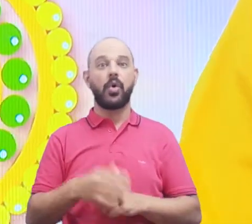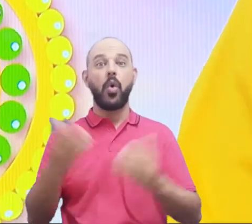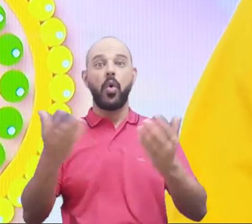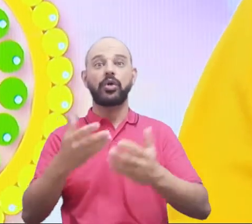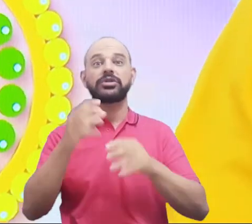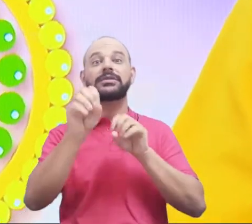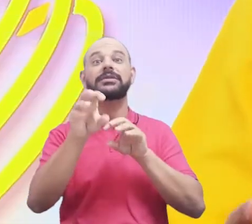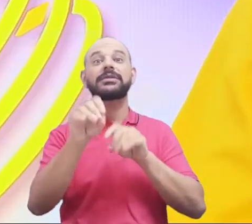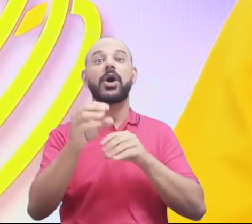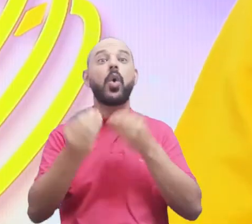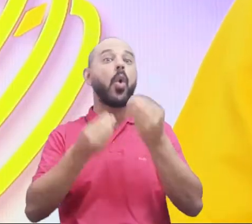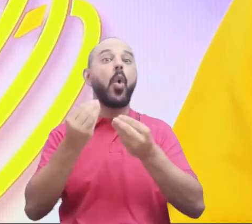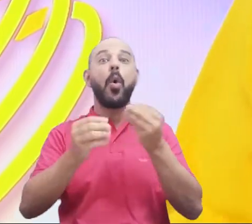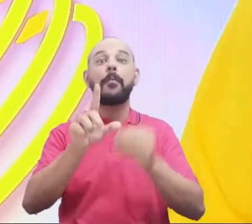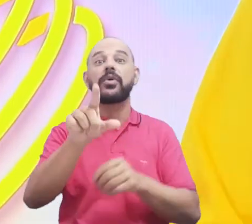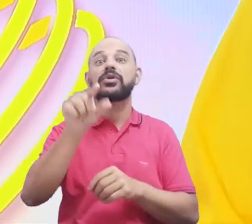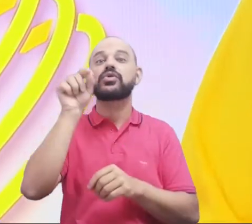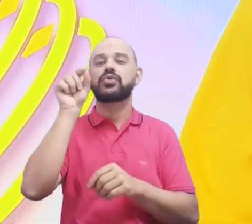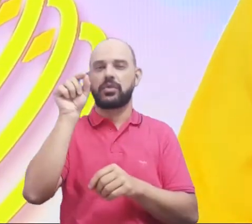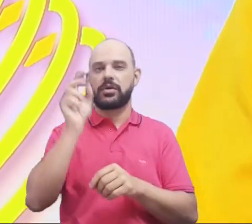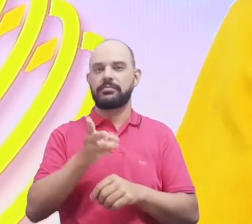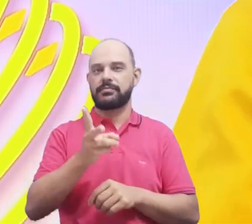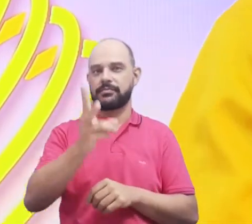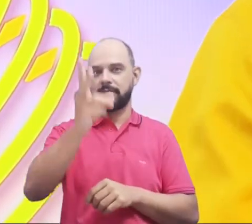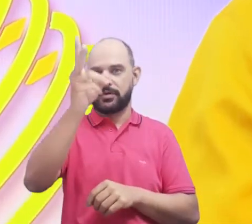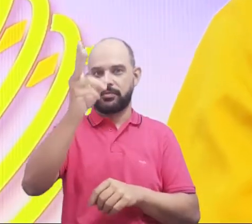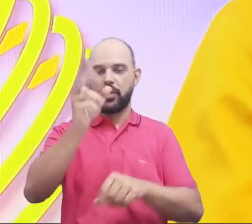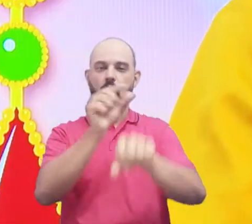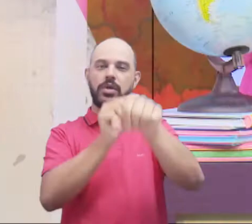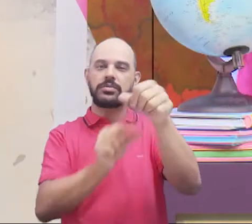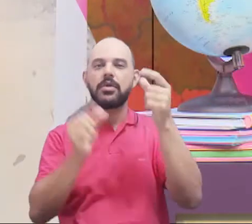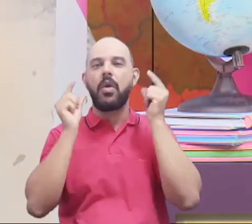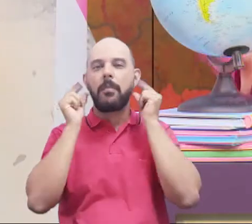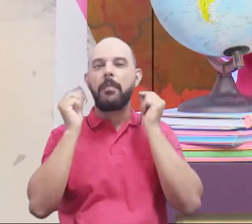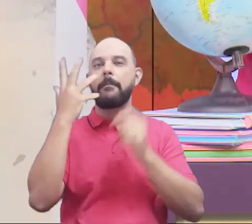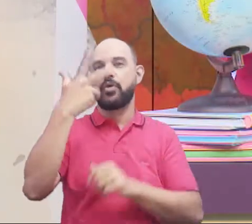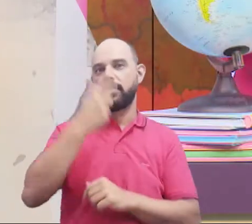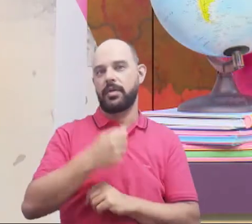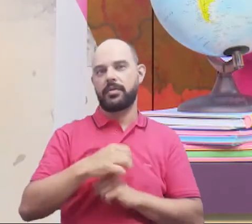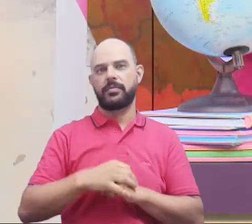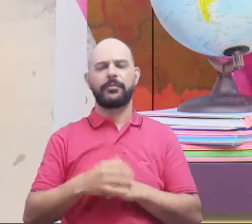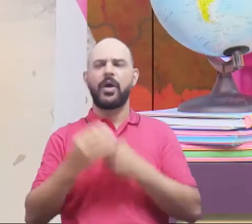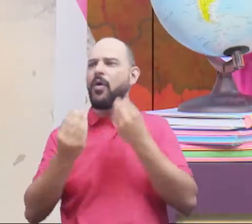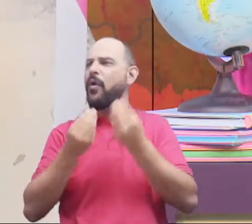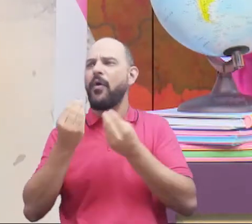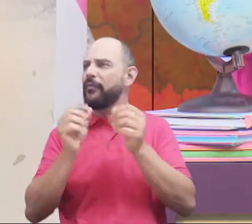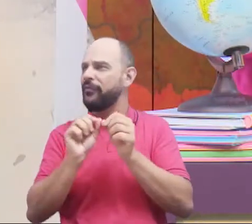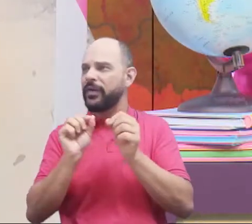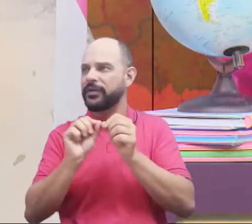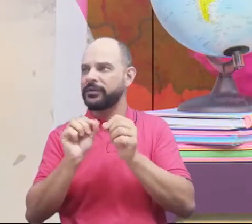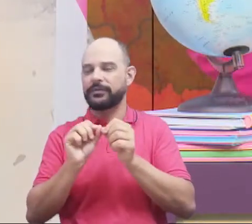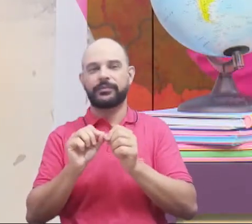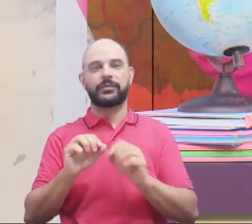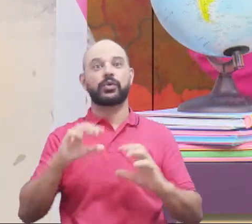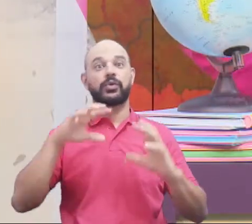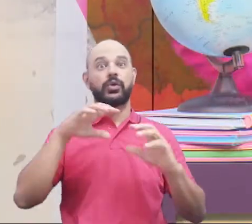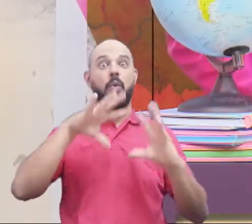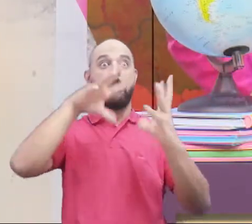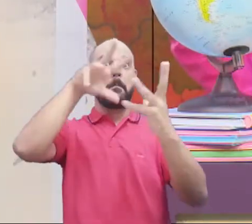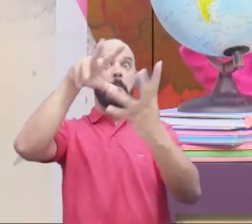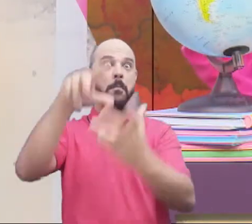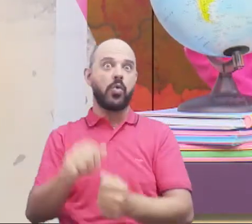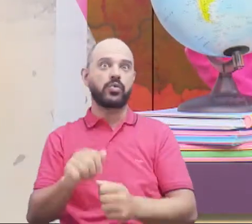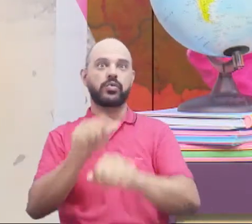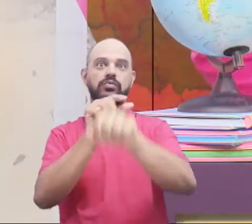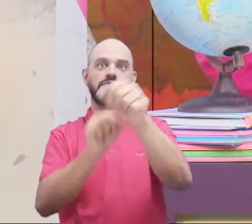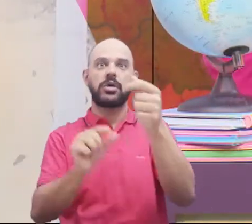vou ensinar como escolher e manter os acessórios bonitos. E como a gente faz isso? No mundo dos